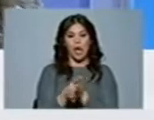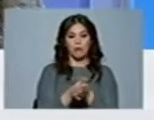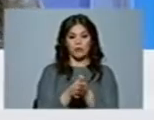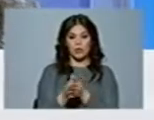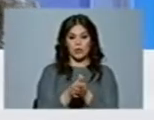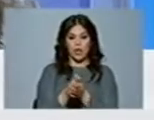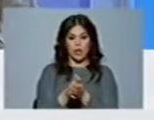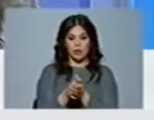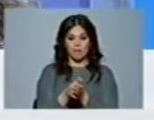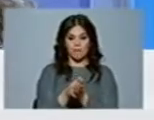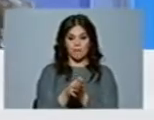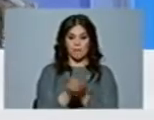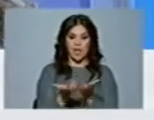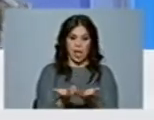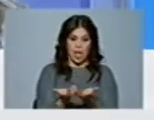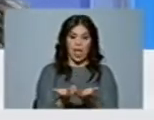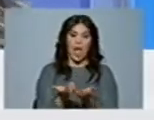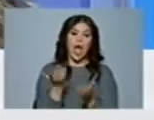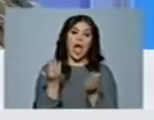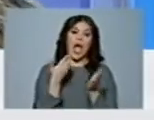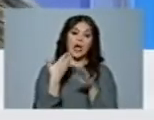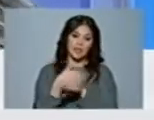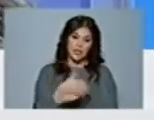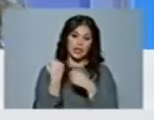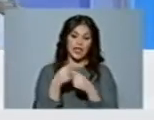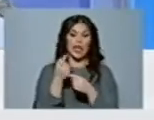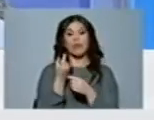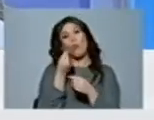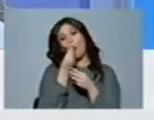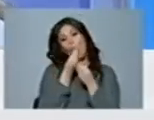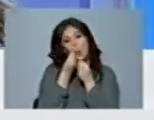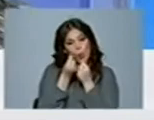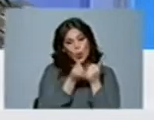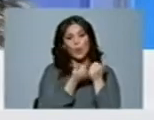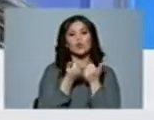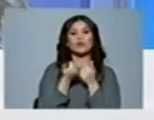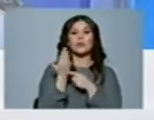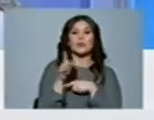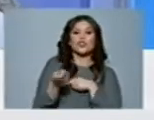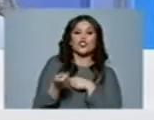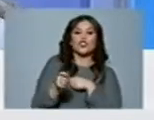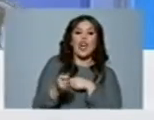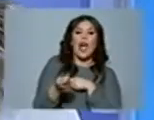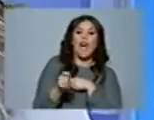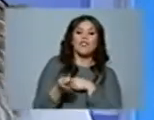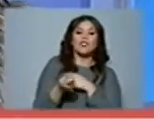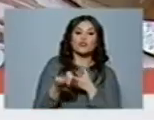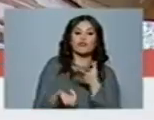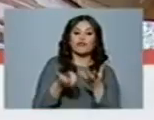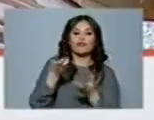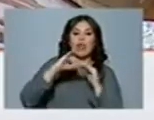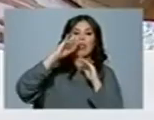que é um prato endógeno, com produtos endógenos, como temos aqui o caso de Chaves, em que o cozido à transmontana